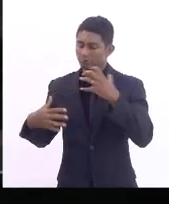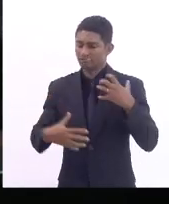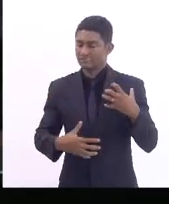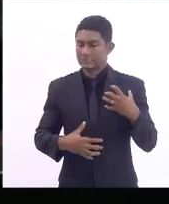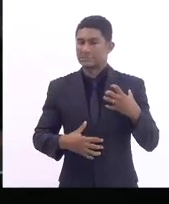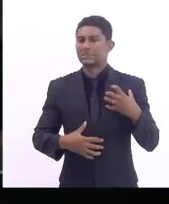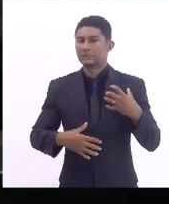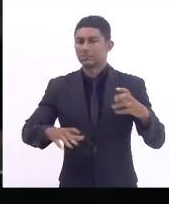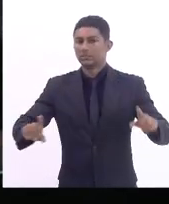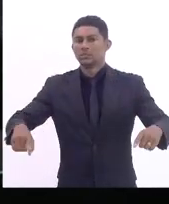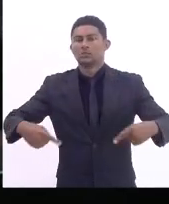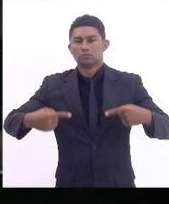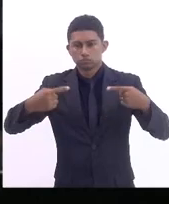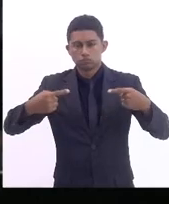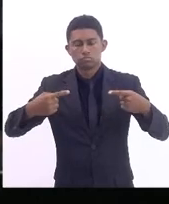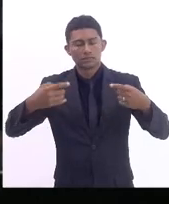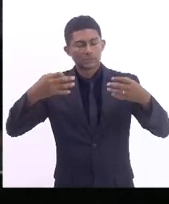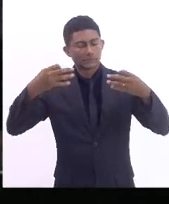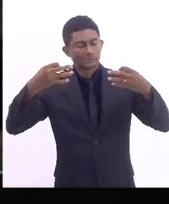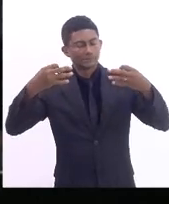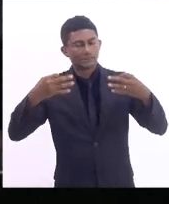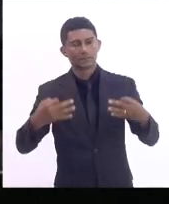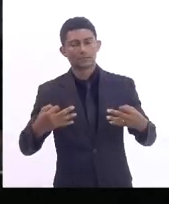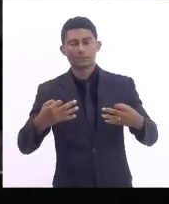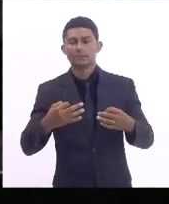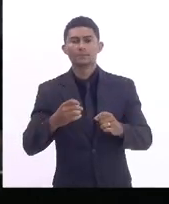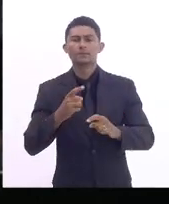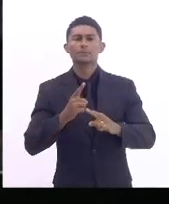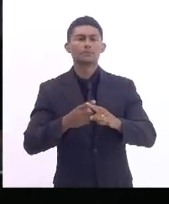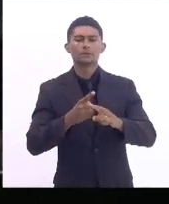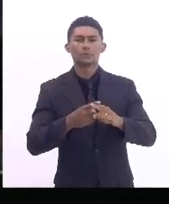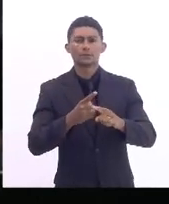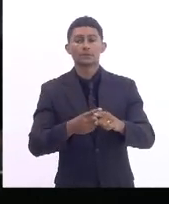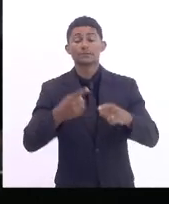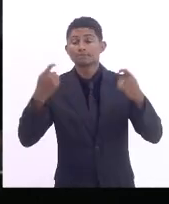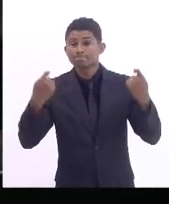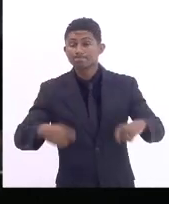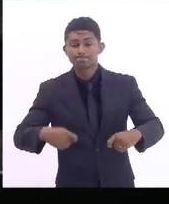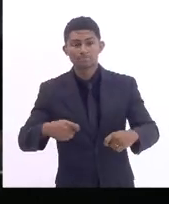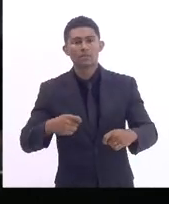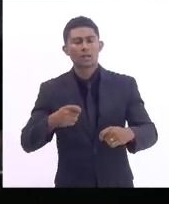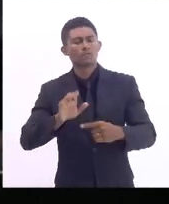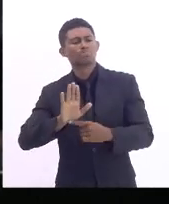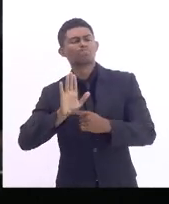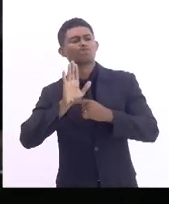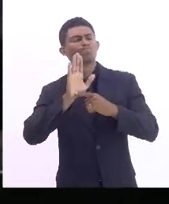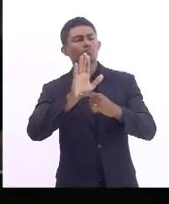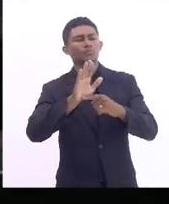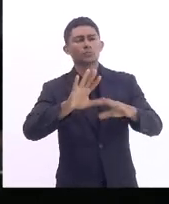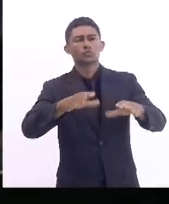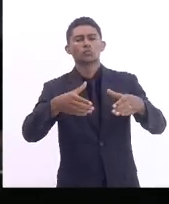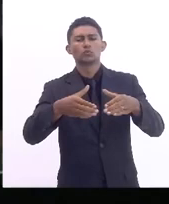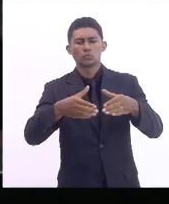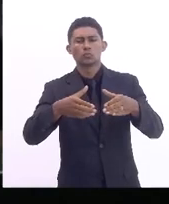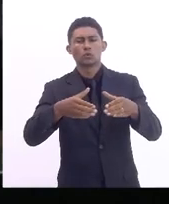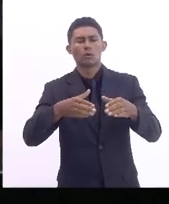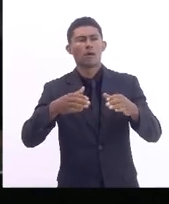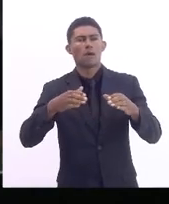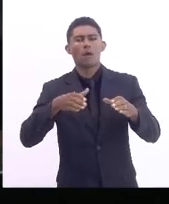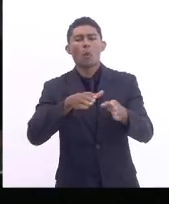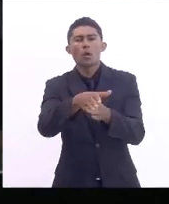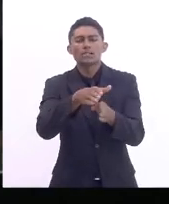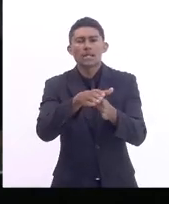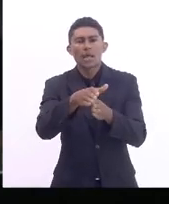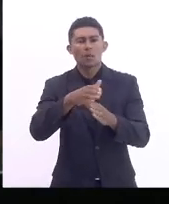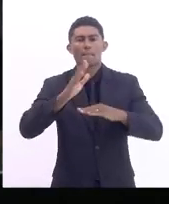aí cada vez mais de reforçar né o papel dos conselhos profissionais dentro da proteção da